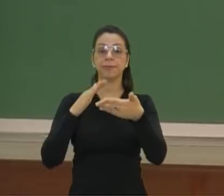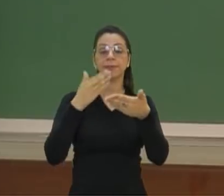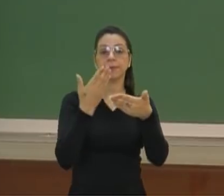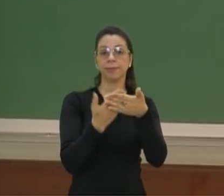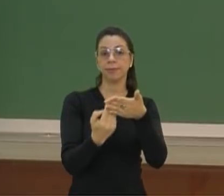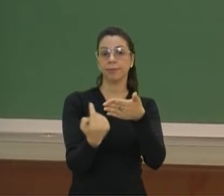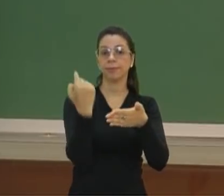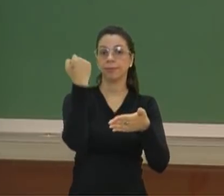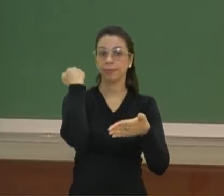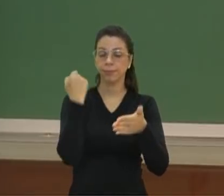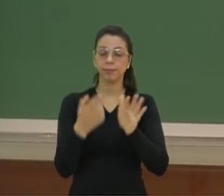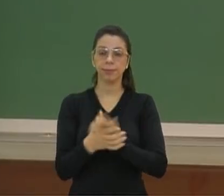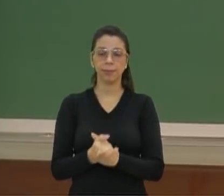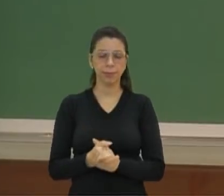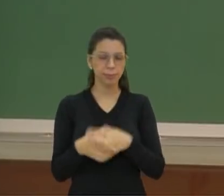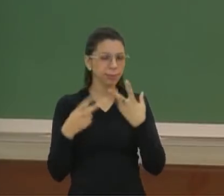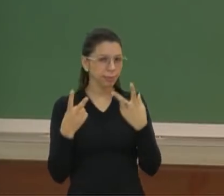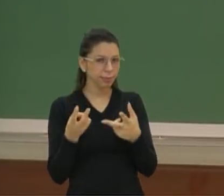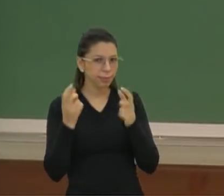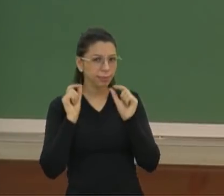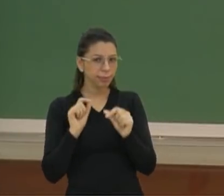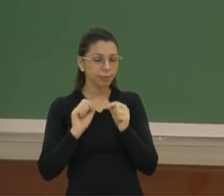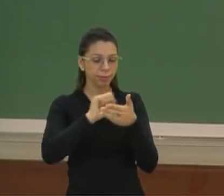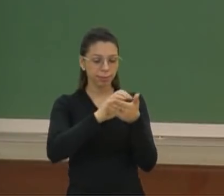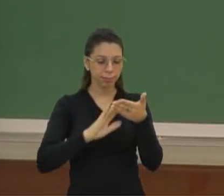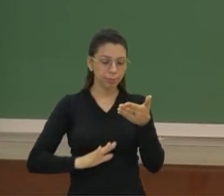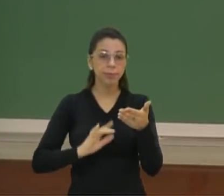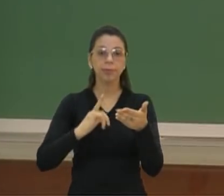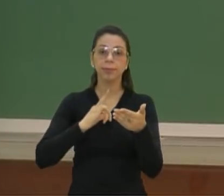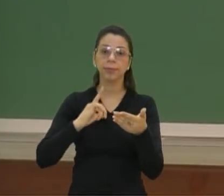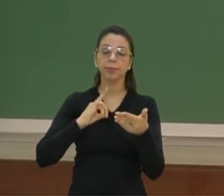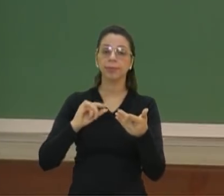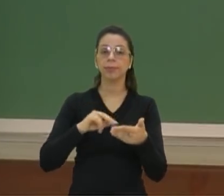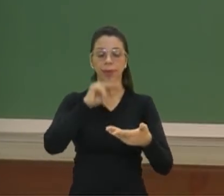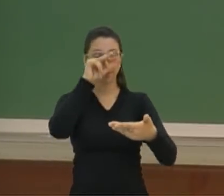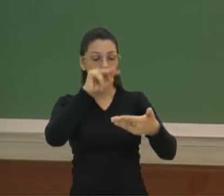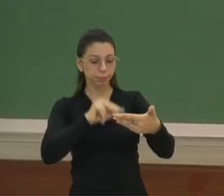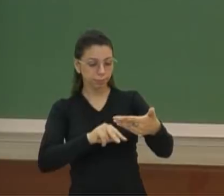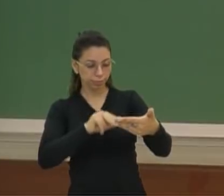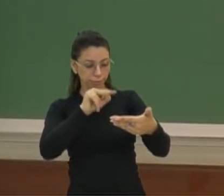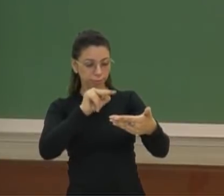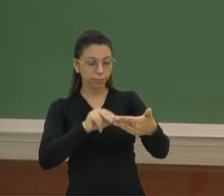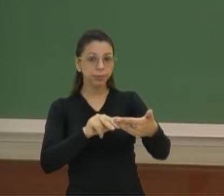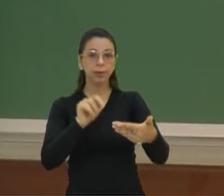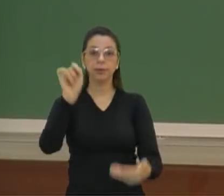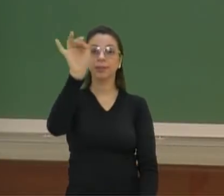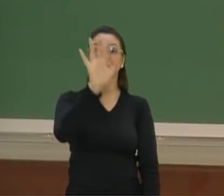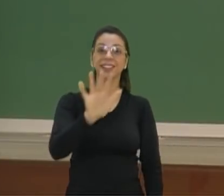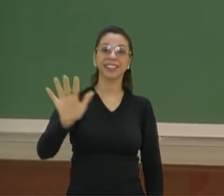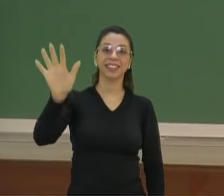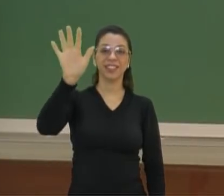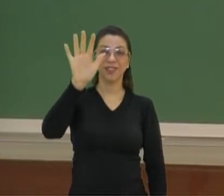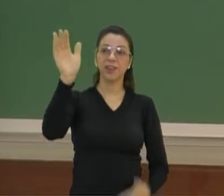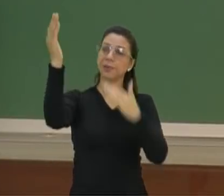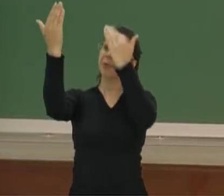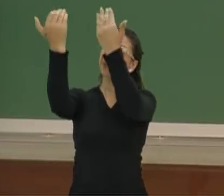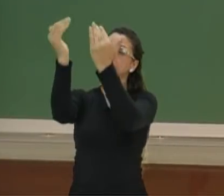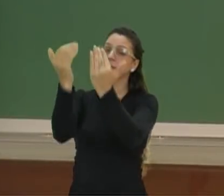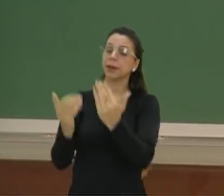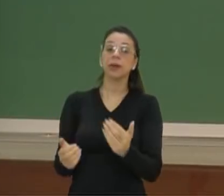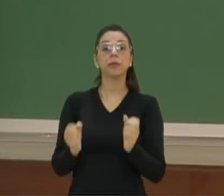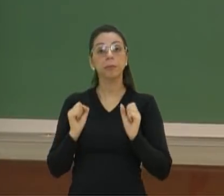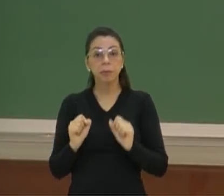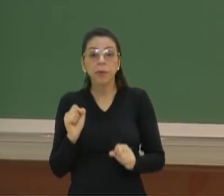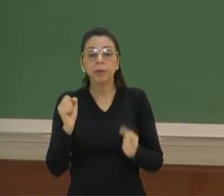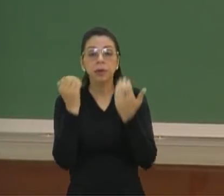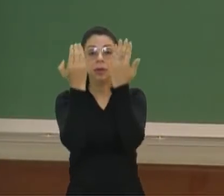anterior. Vocês repararam que nessa atividade nós fizemos uma leitura de imagem? É isso mesmo, a gente pode ler